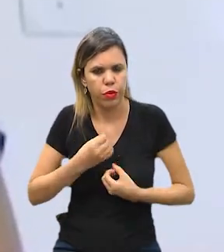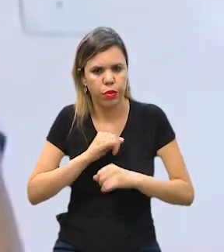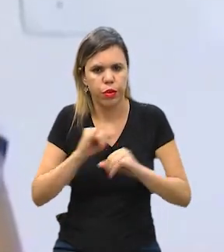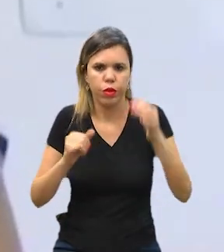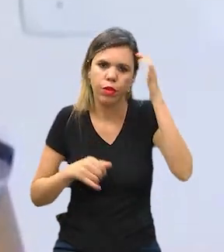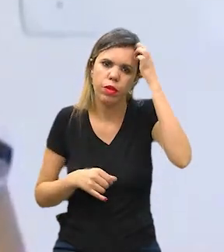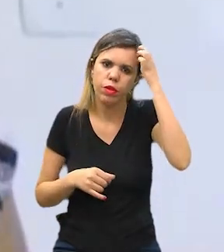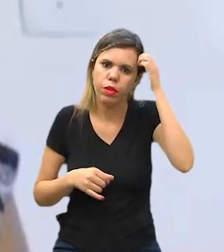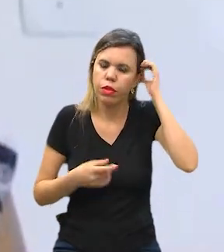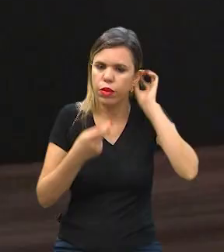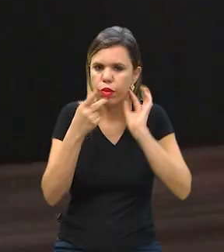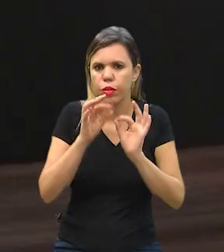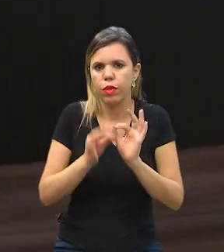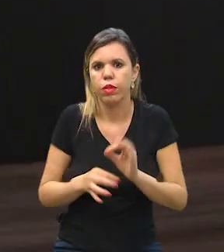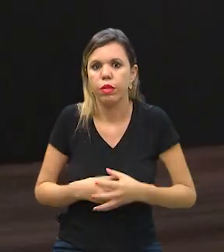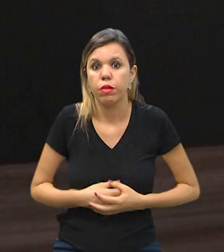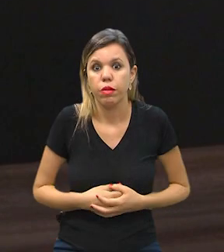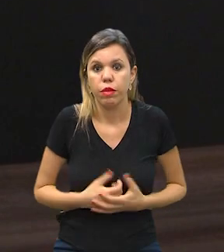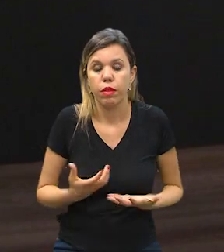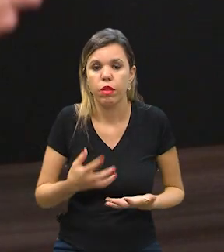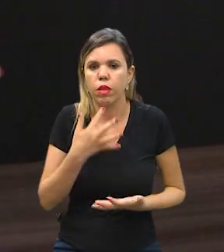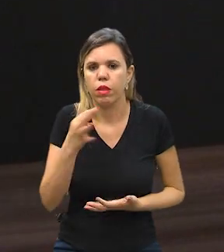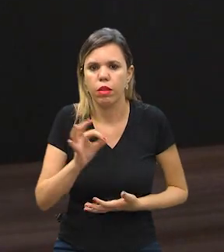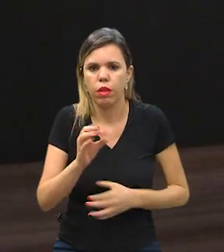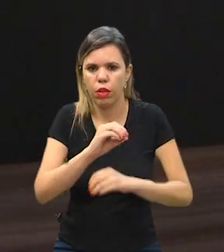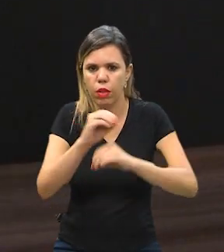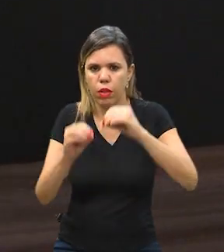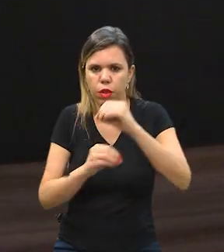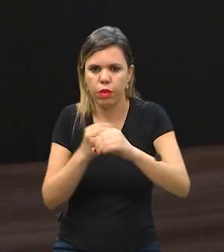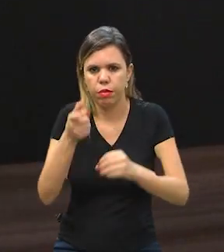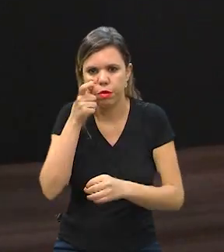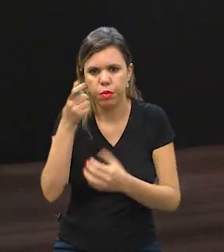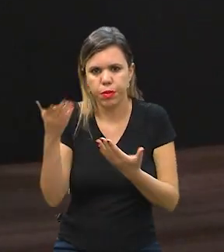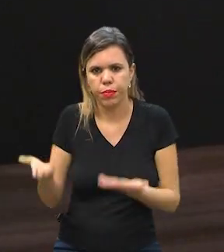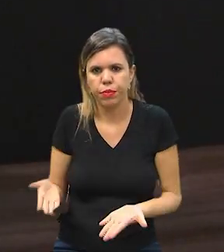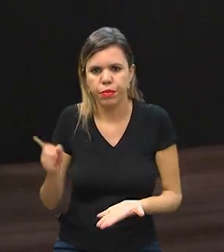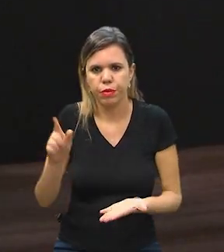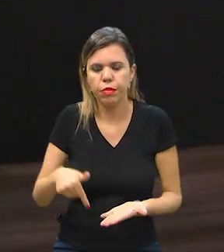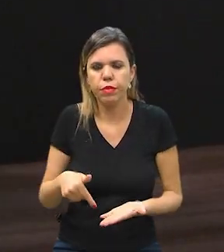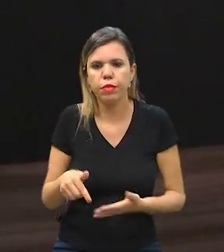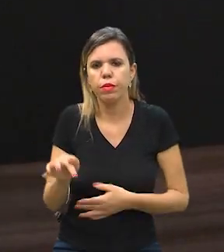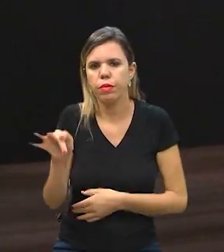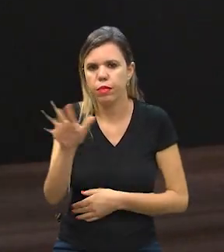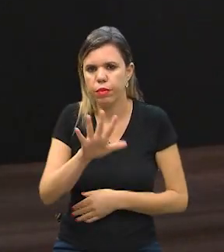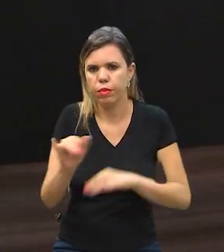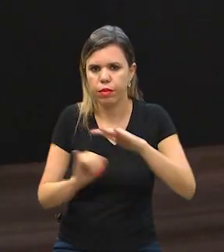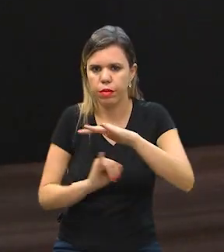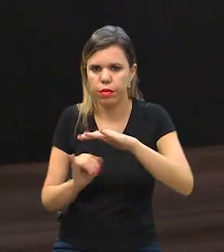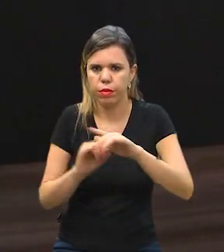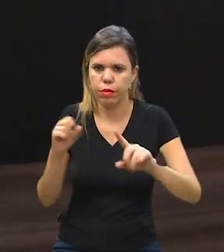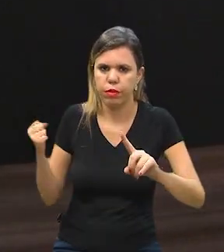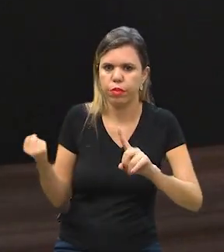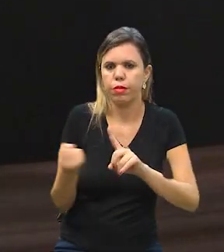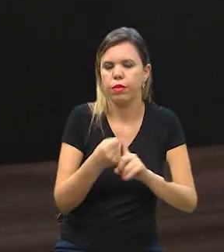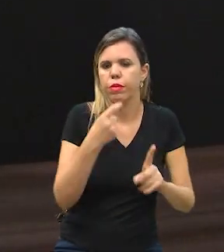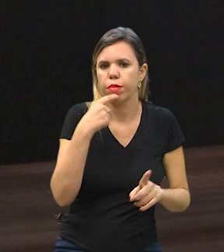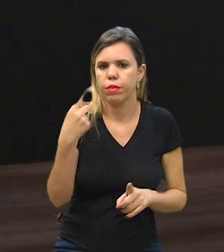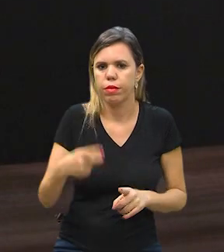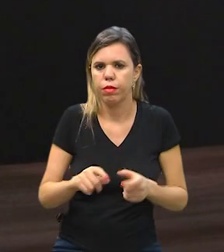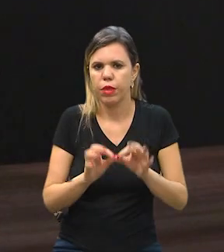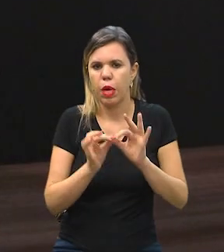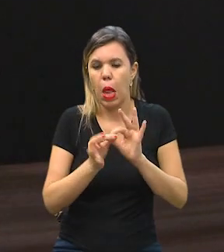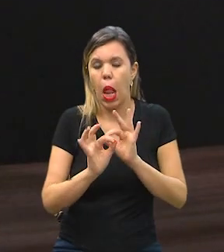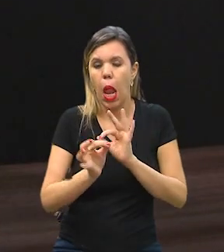esse conteúdo informativo. Você fala bastante, claro que quem não conhece a FEAC, está nos assistindo, é a Federação das